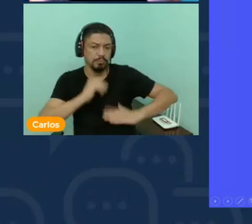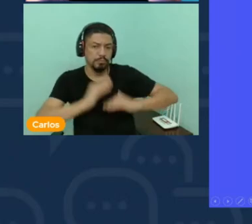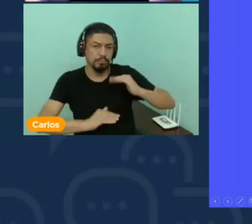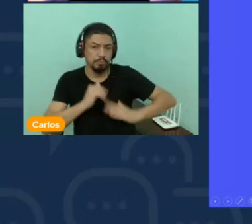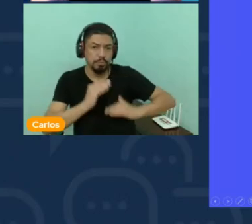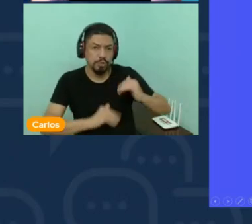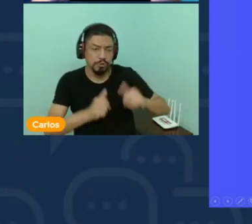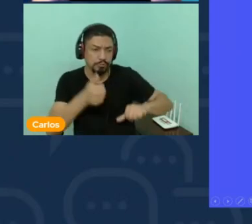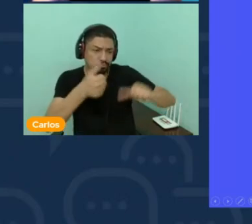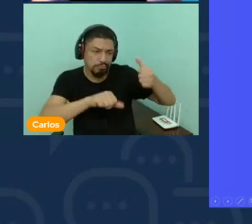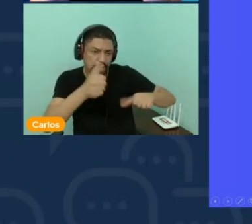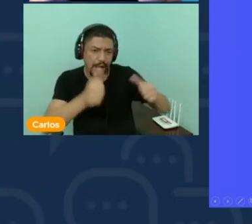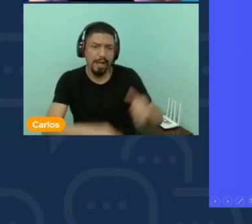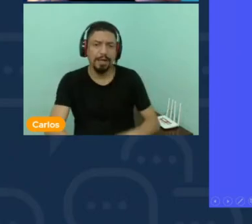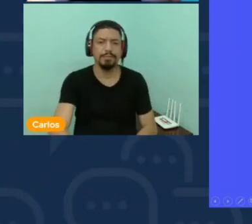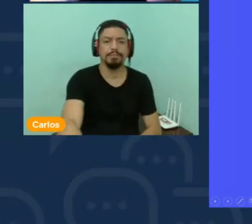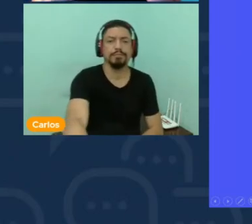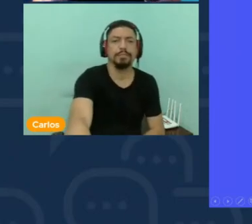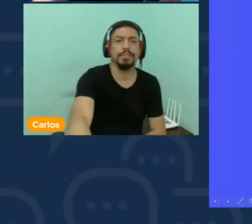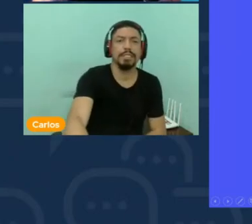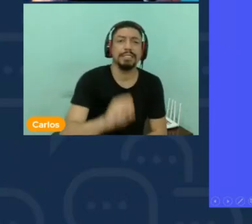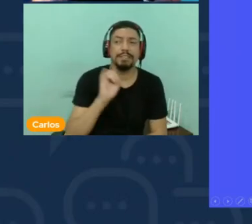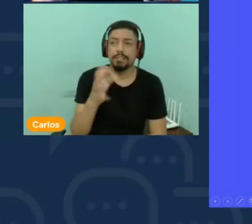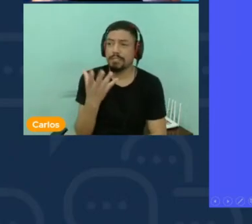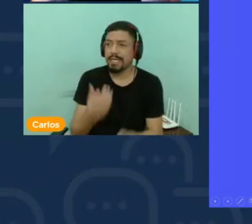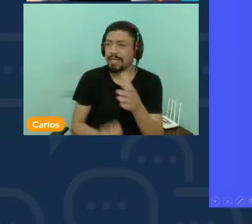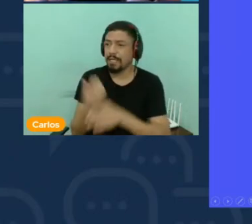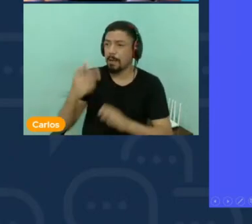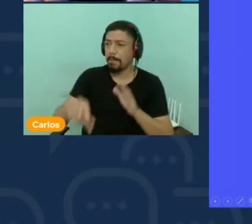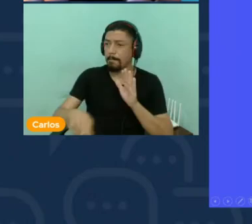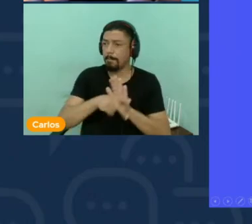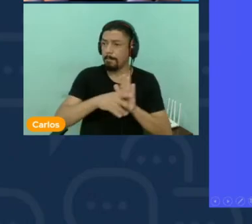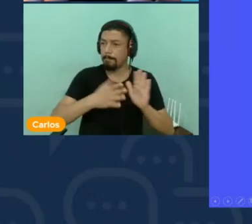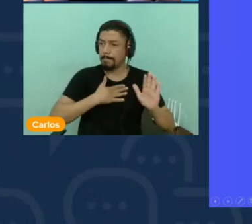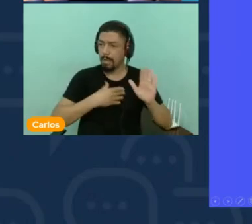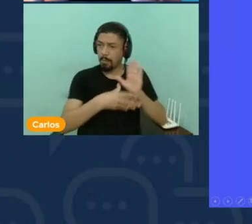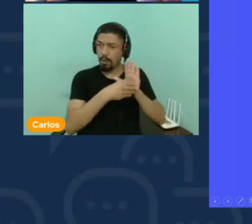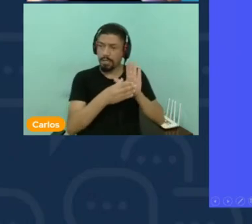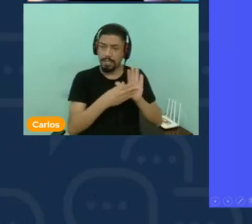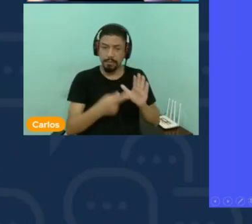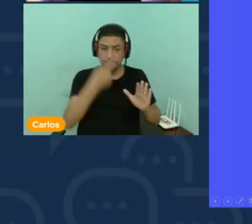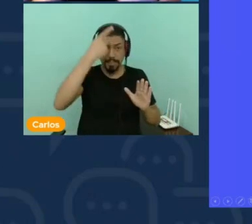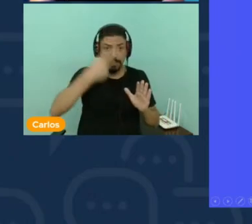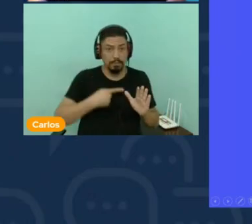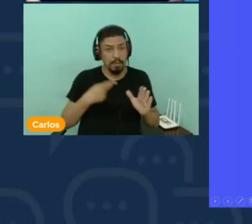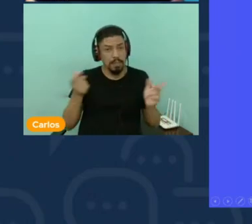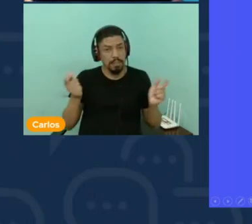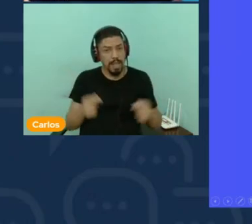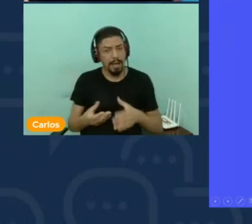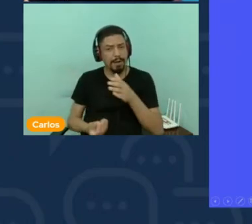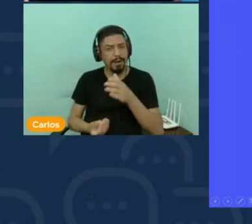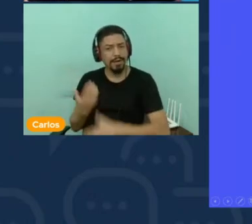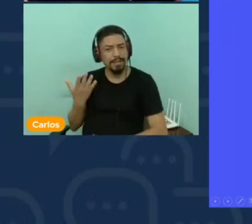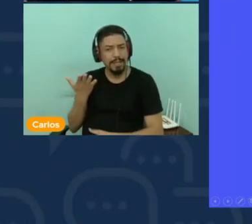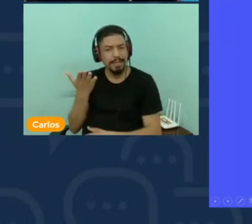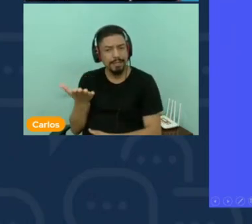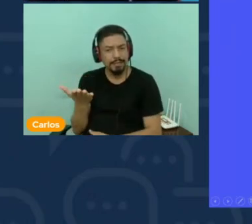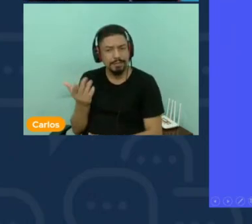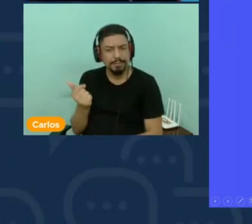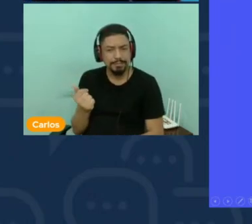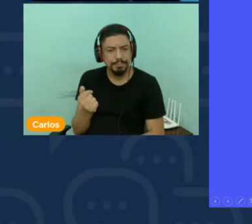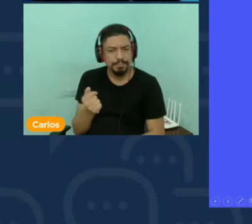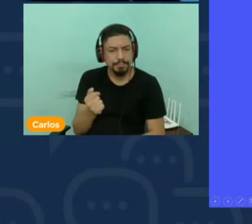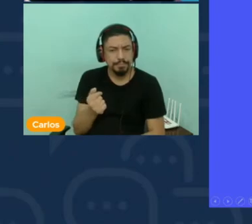Mas se eu quiser criar o meu próprio modelo, eu também posso. Eu posso criar e treinar o